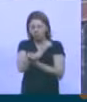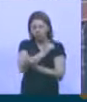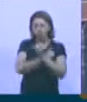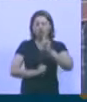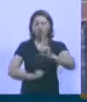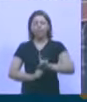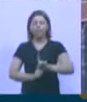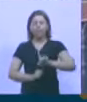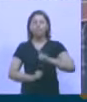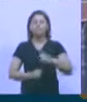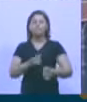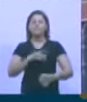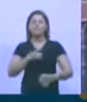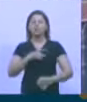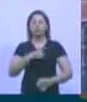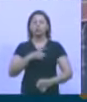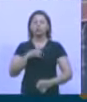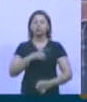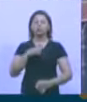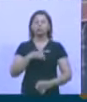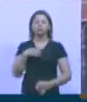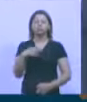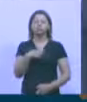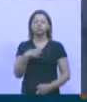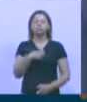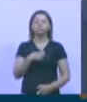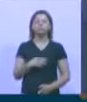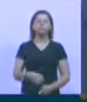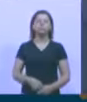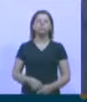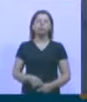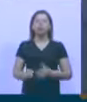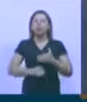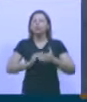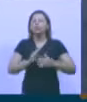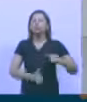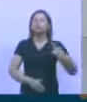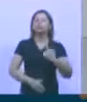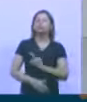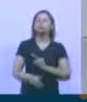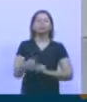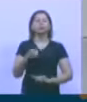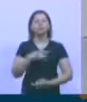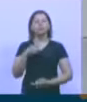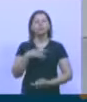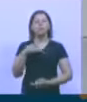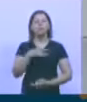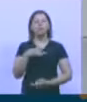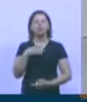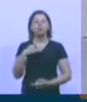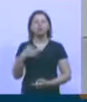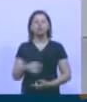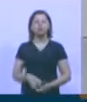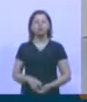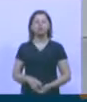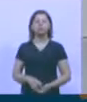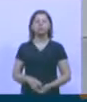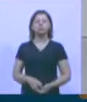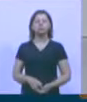fardo, peso do medo. All of us have fears. Todos nós temos medos. I'm not talking about